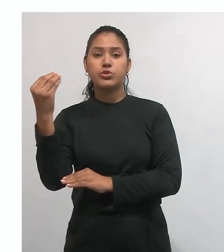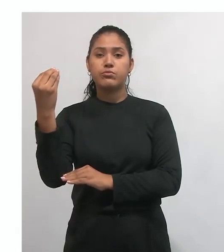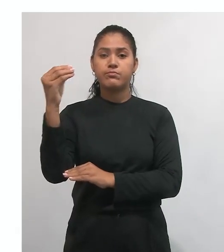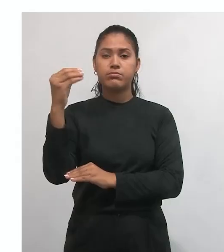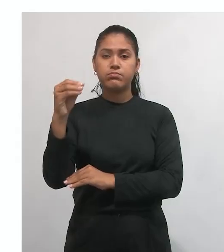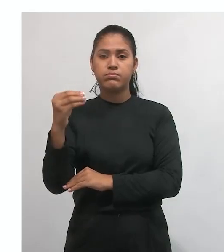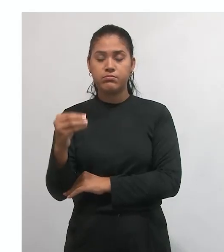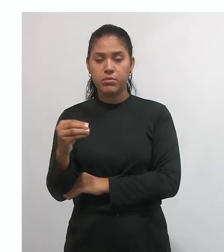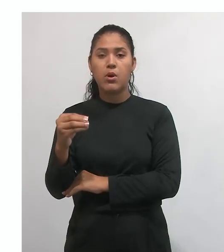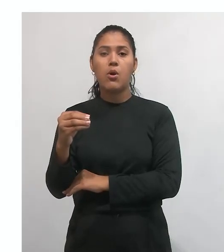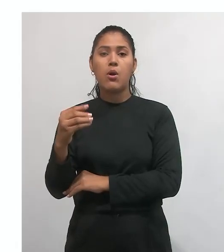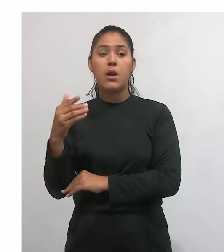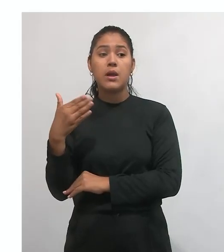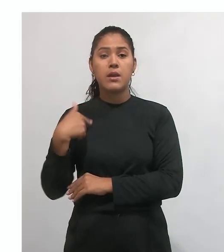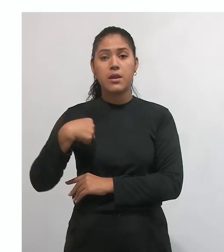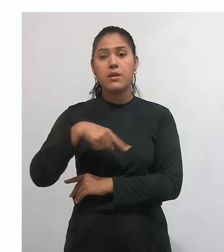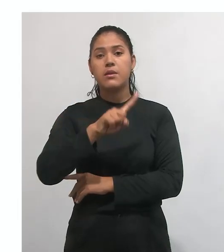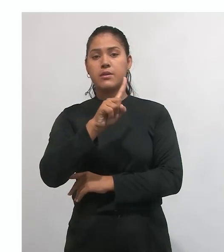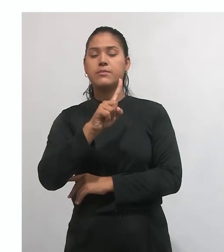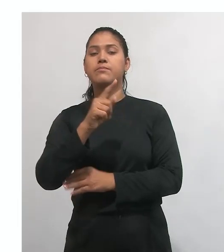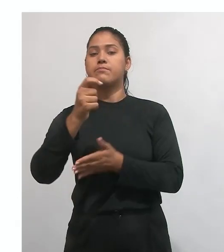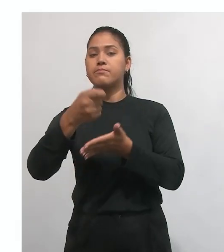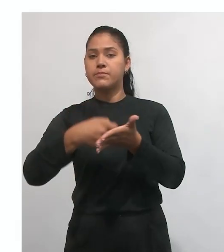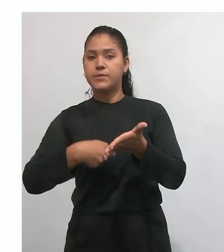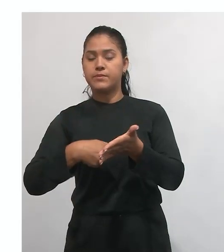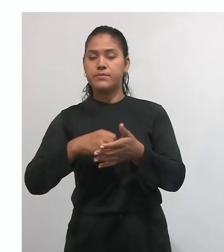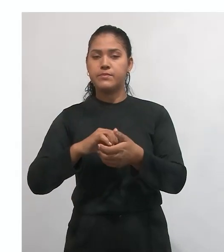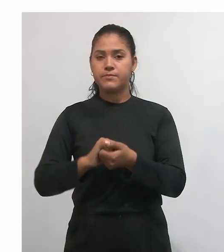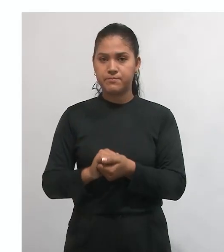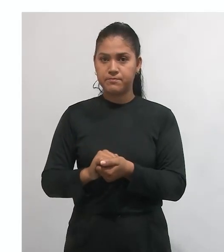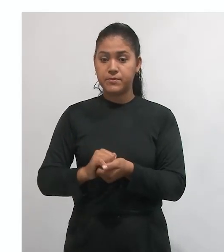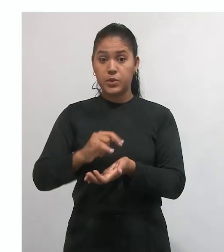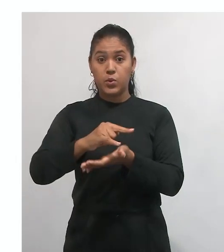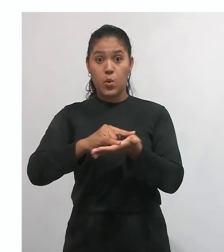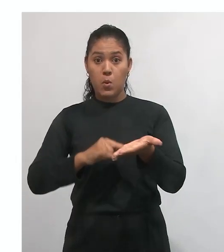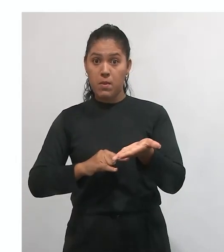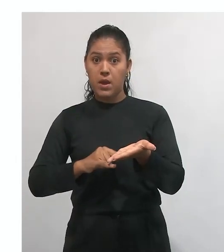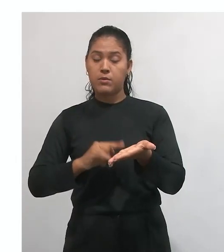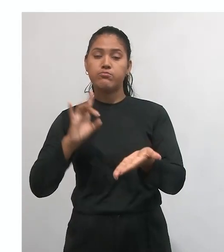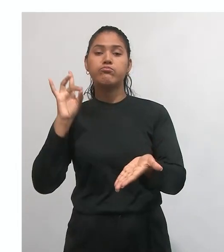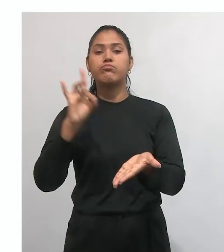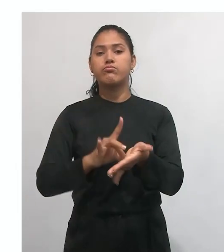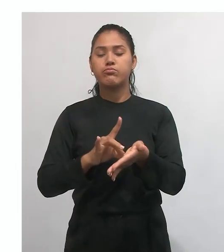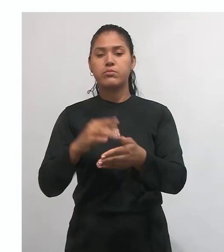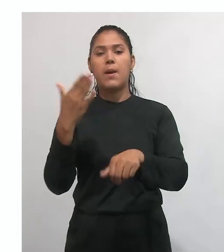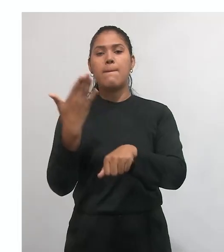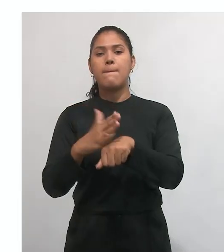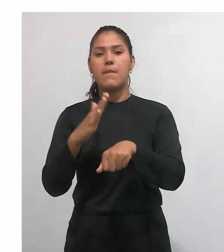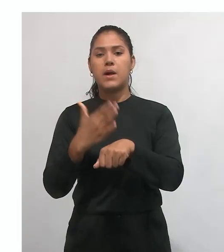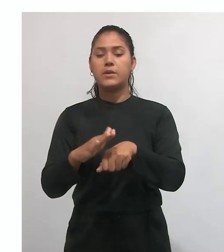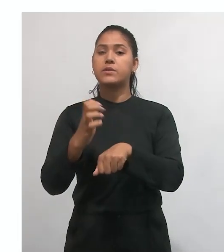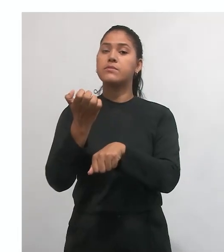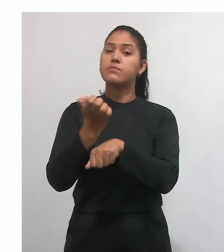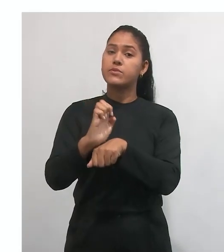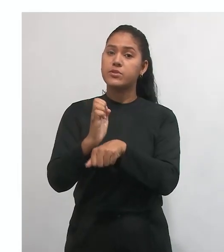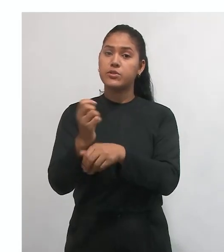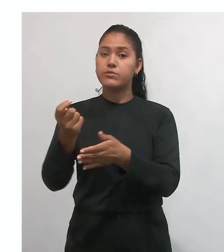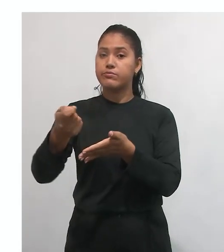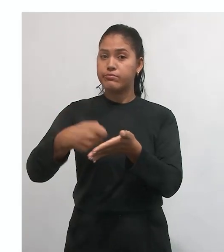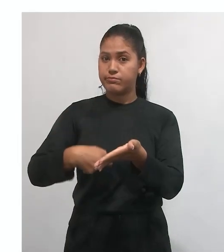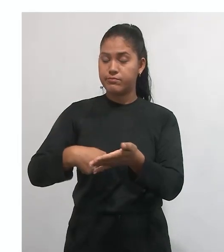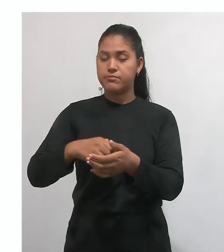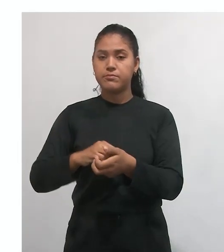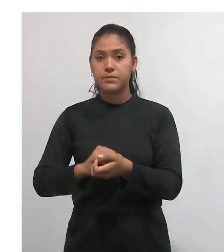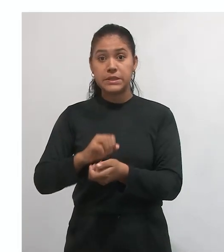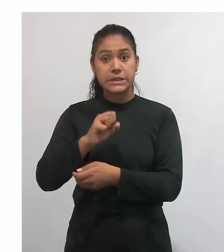escolar e um termo de realização de estágio. E no final, os estudantes que